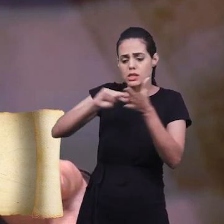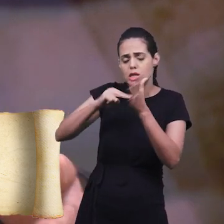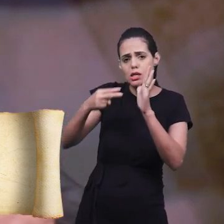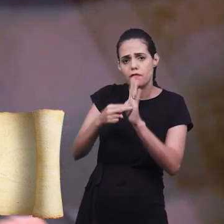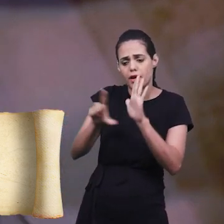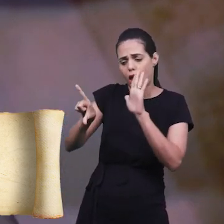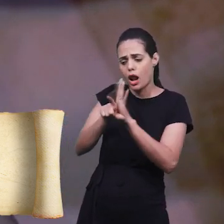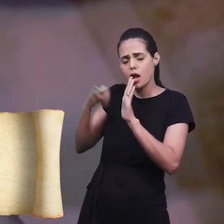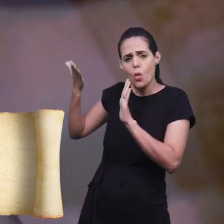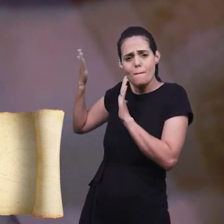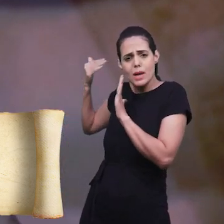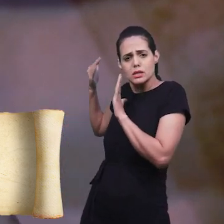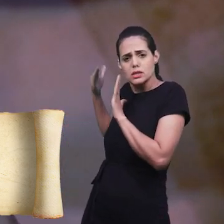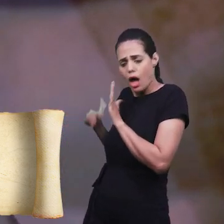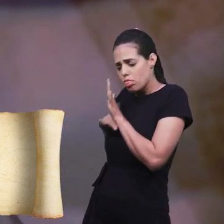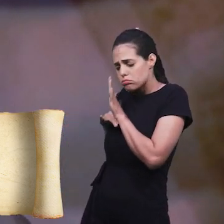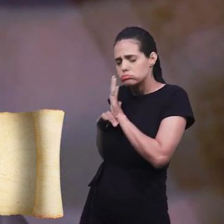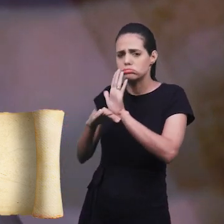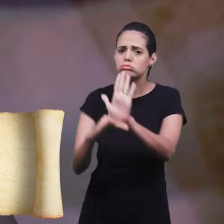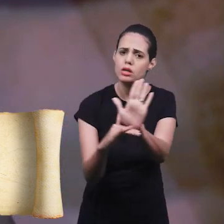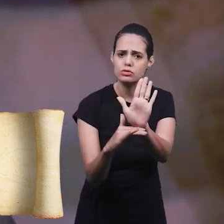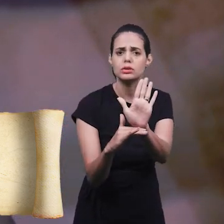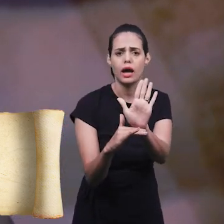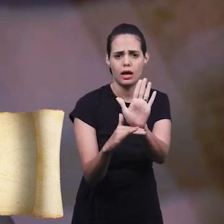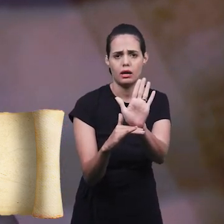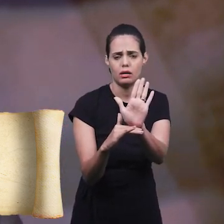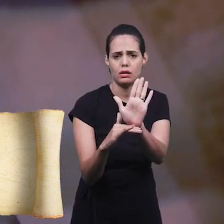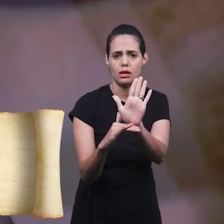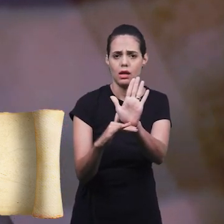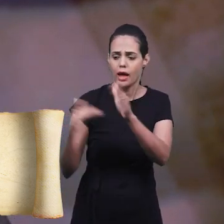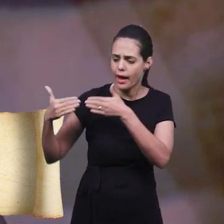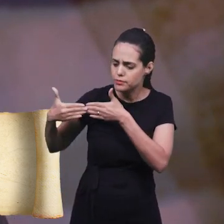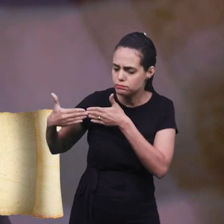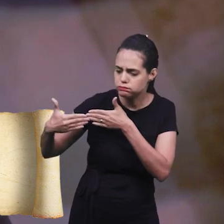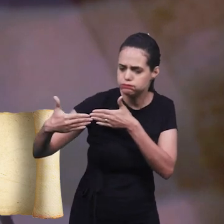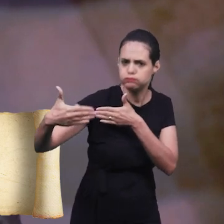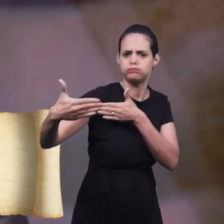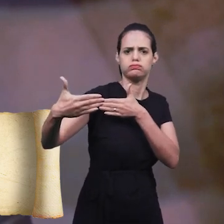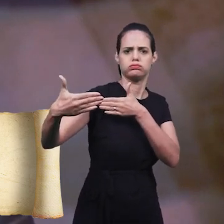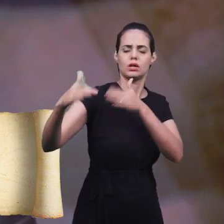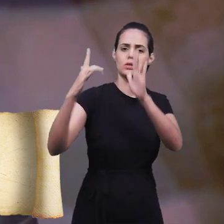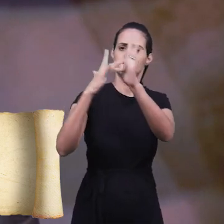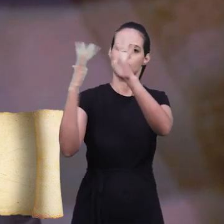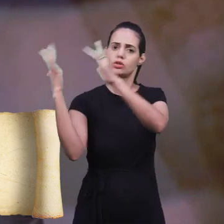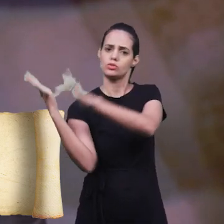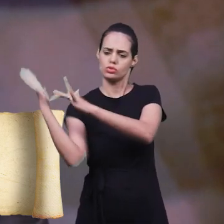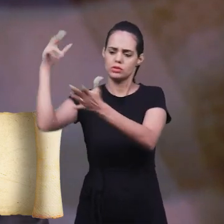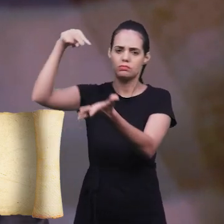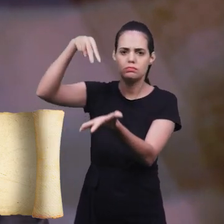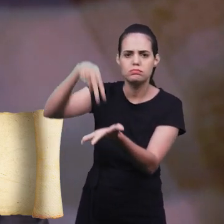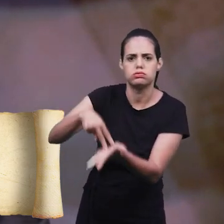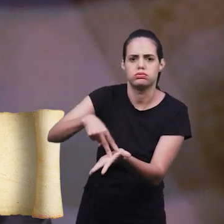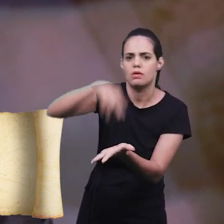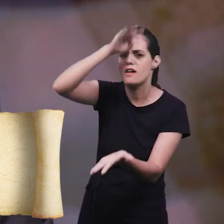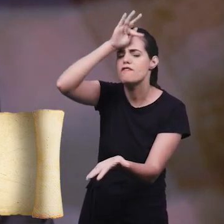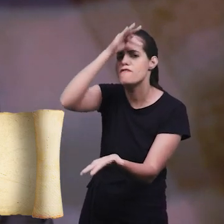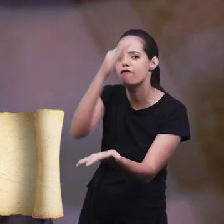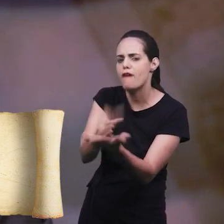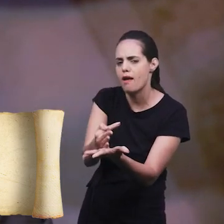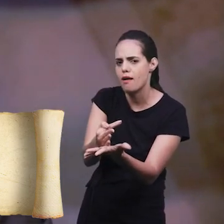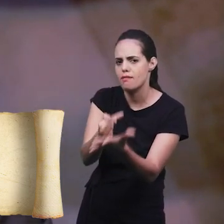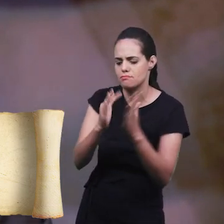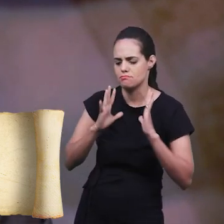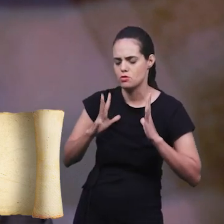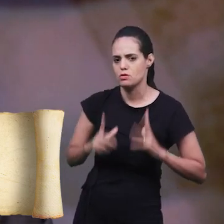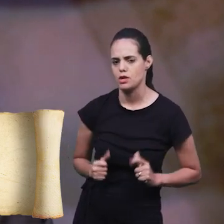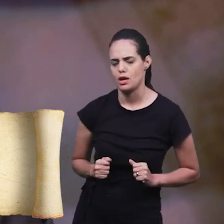ajudar, mas ela não era. Depois que veio a fé, diz aqui, porque